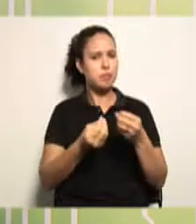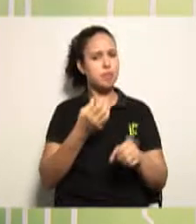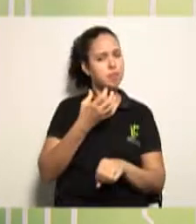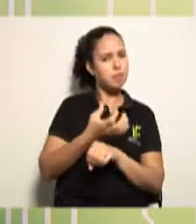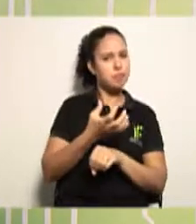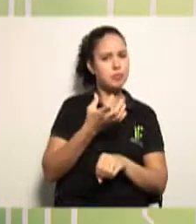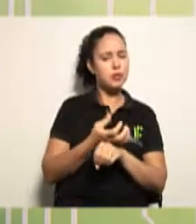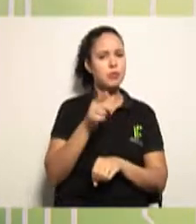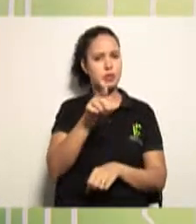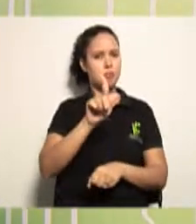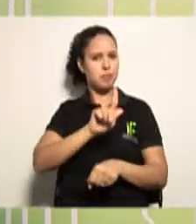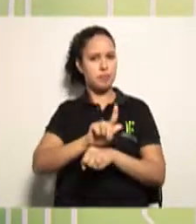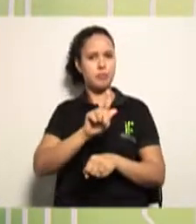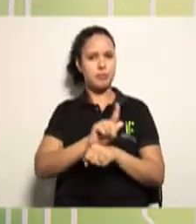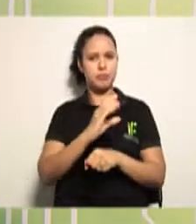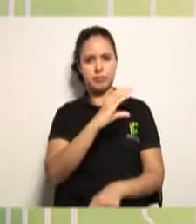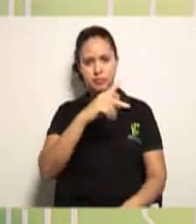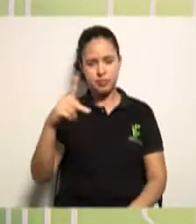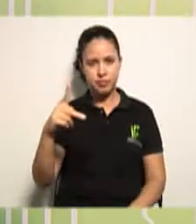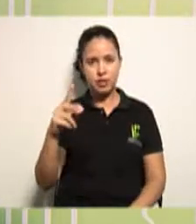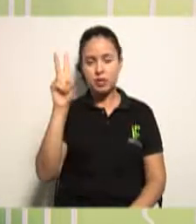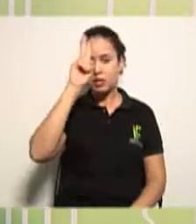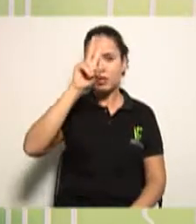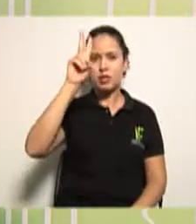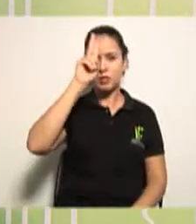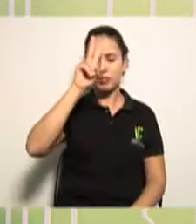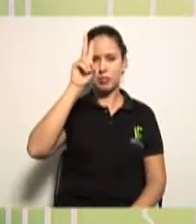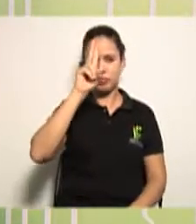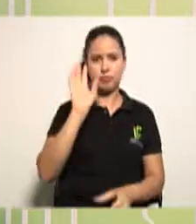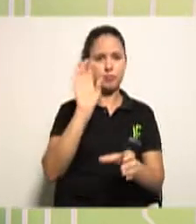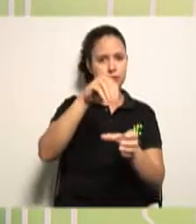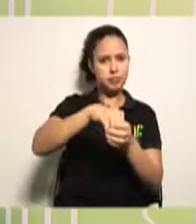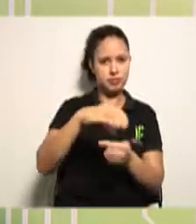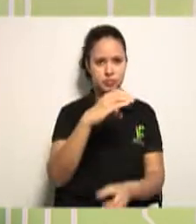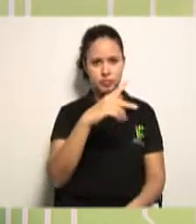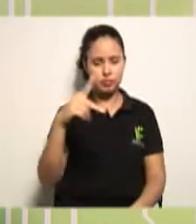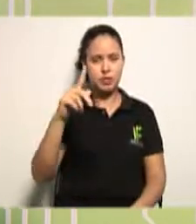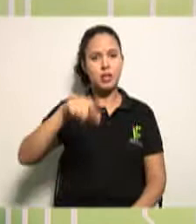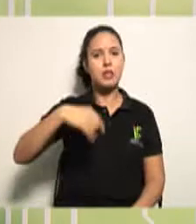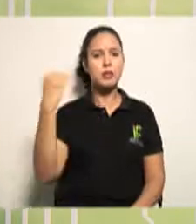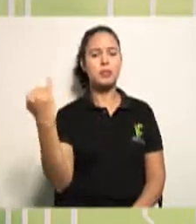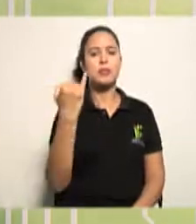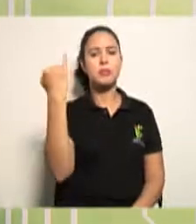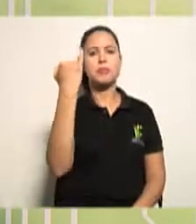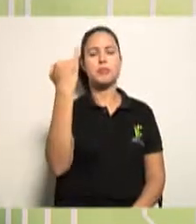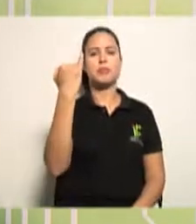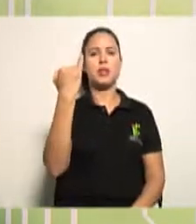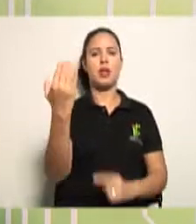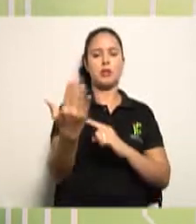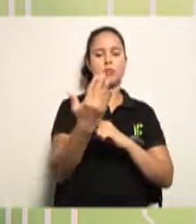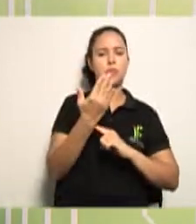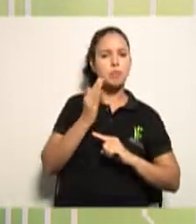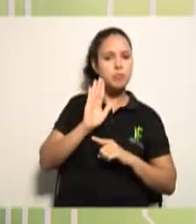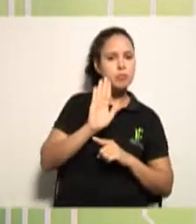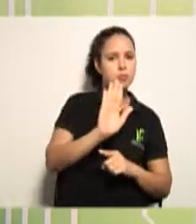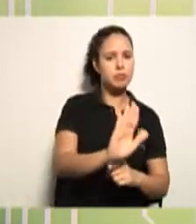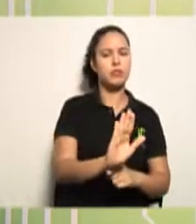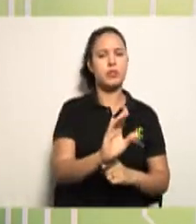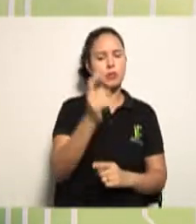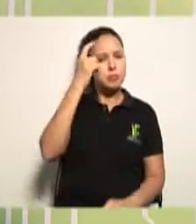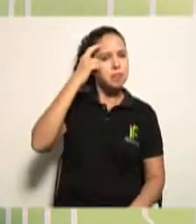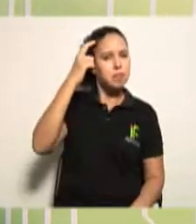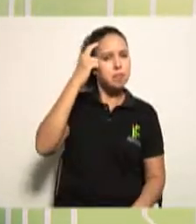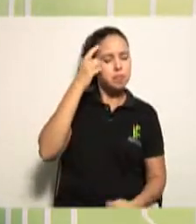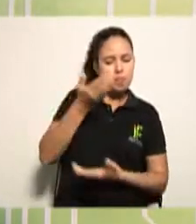enquanto um gestor da cooperativa. Lembre-se que numa cooperativa é importante a ajuda mútua, o pensamento